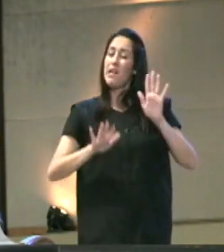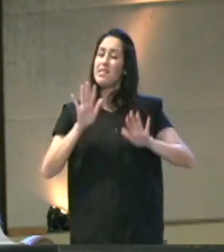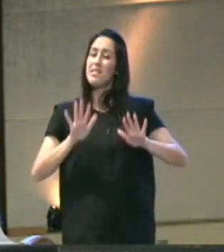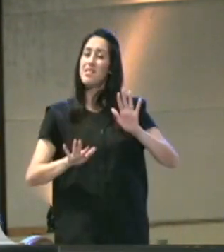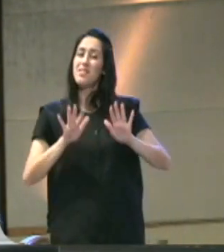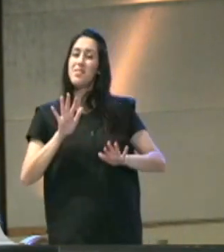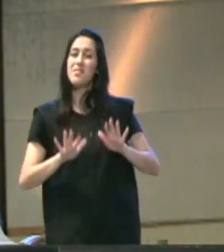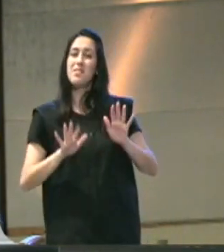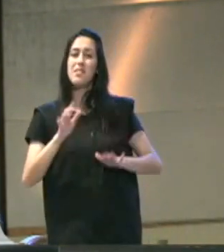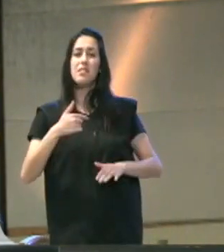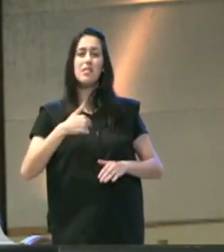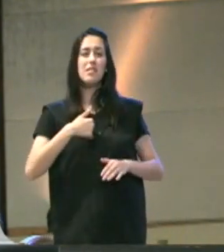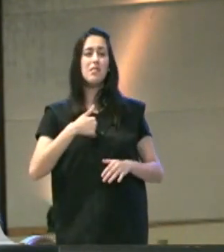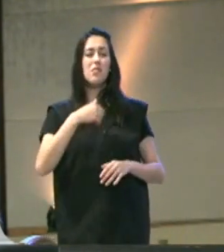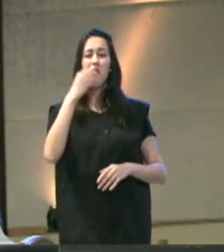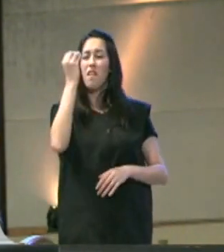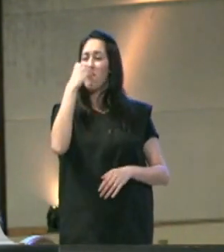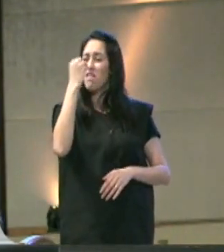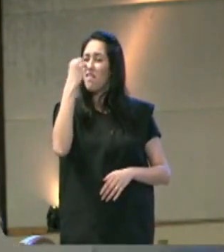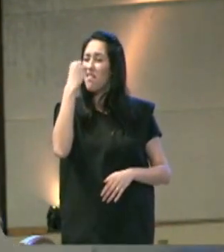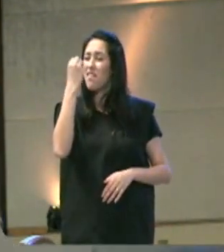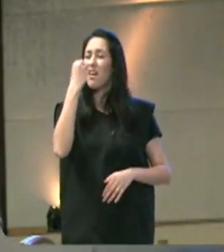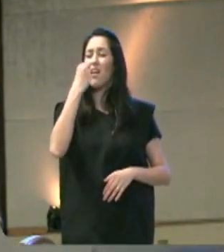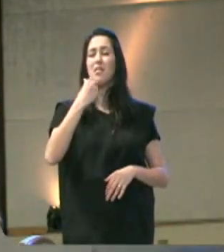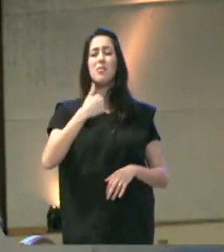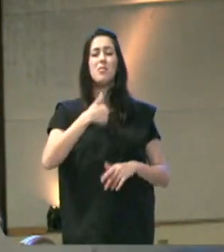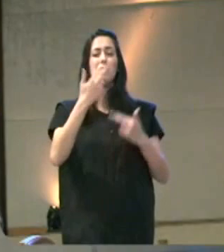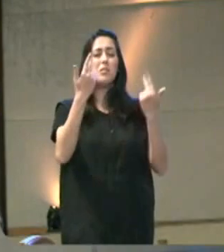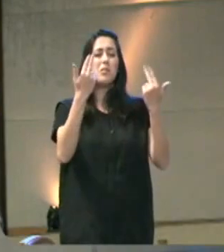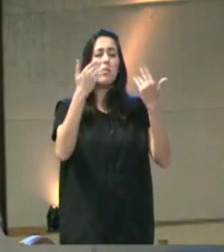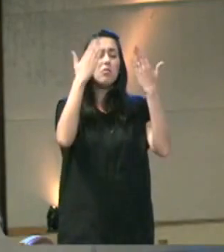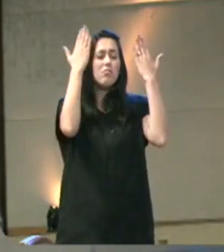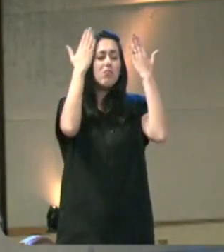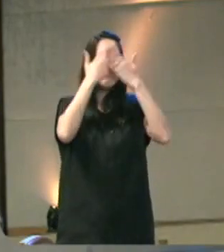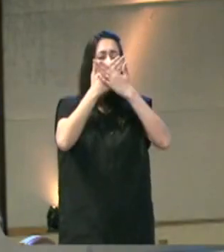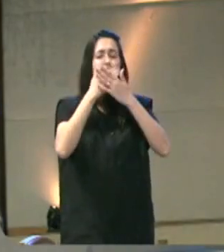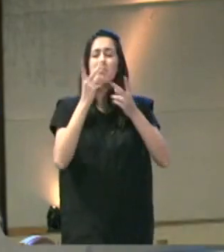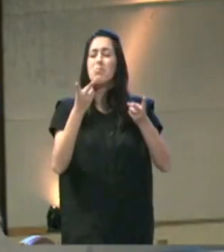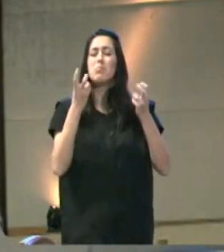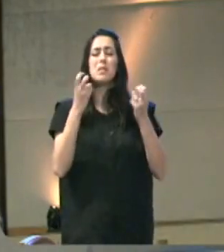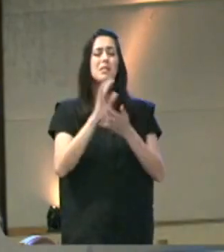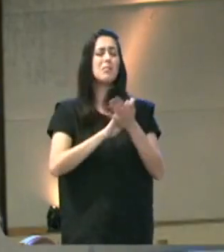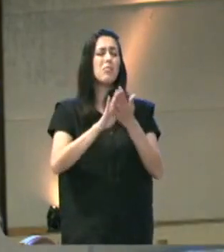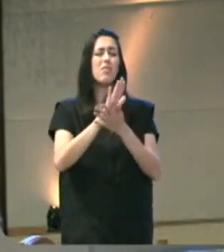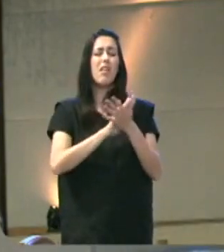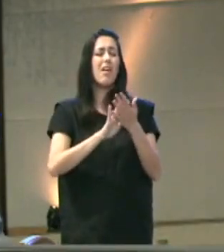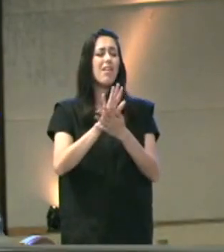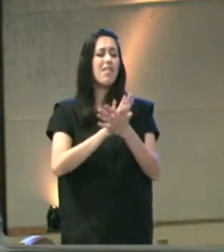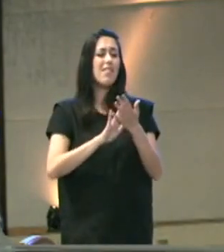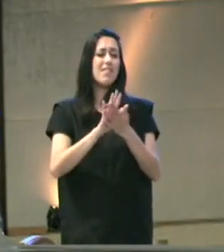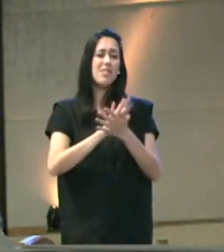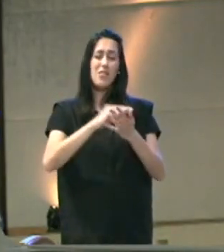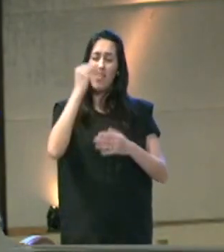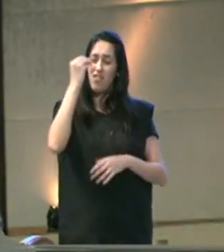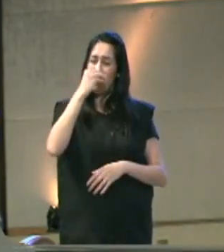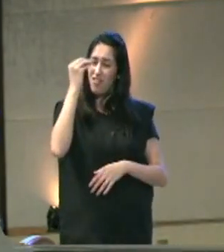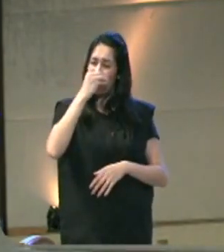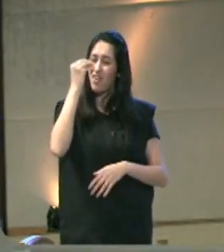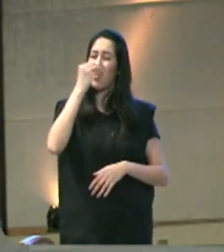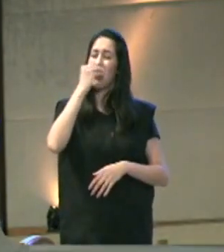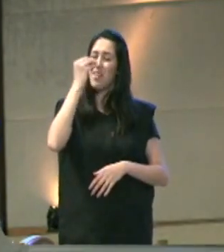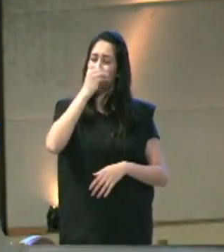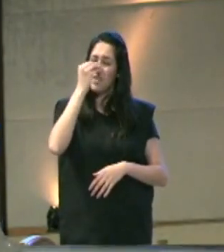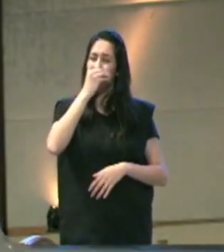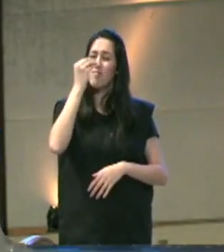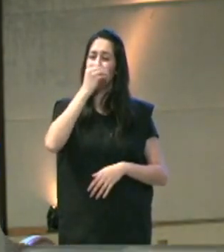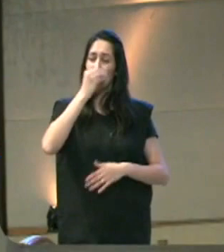que a tua carne ferve e você se perde. Hoje o Espírito Santo de Deus está dizendo